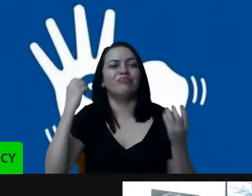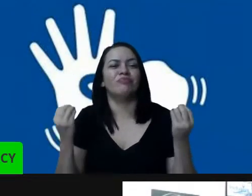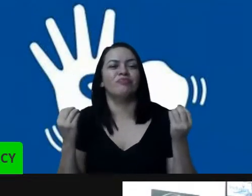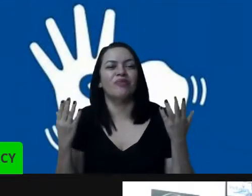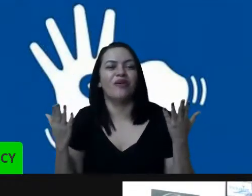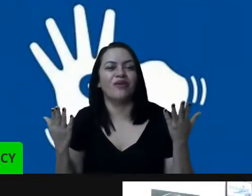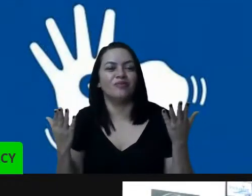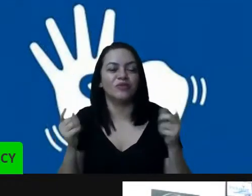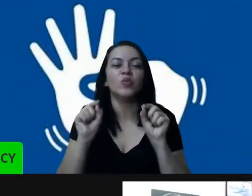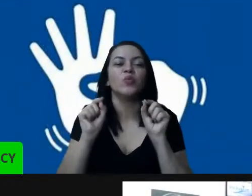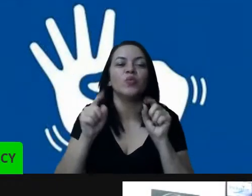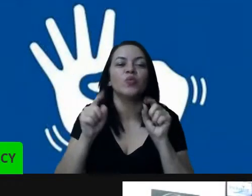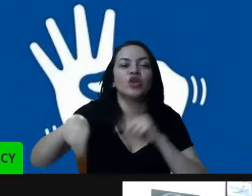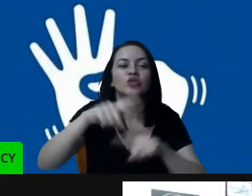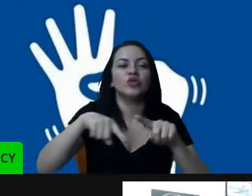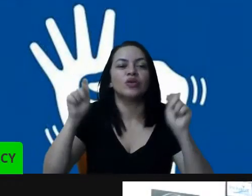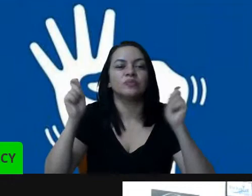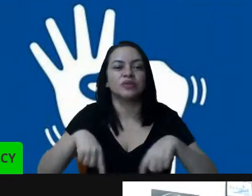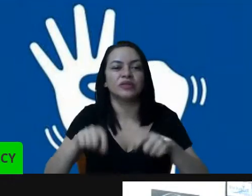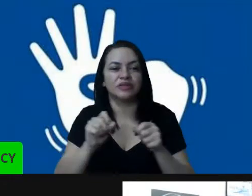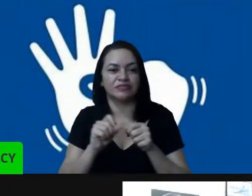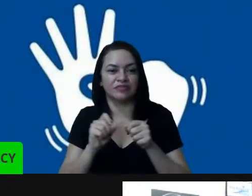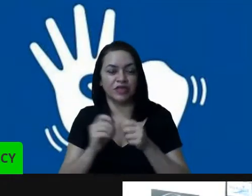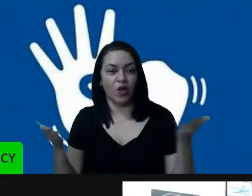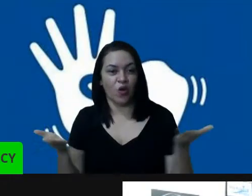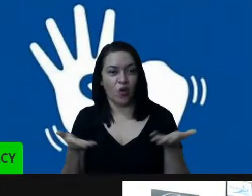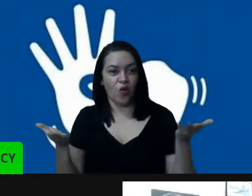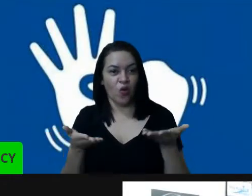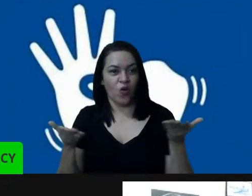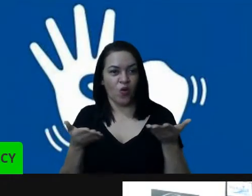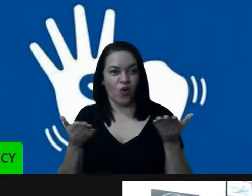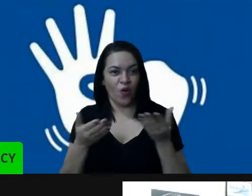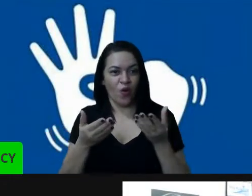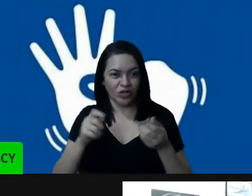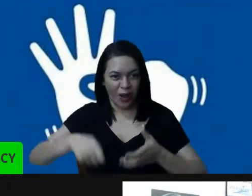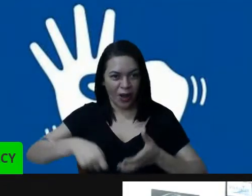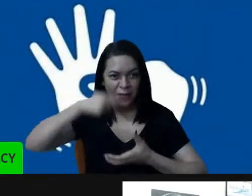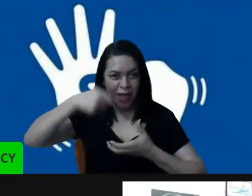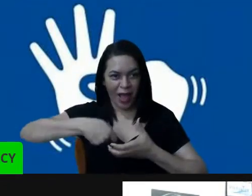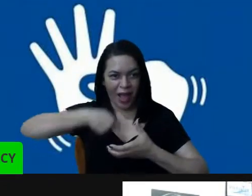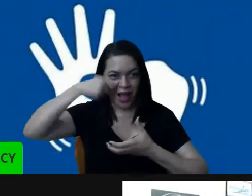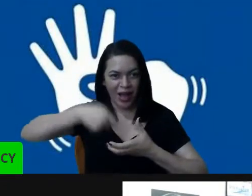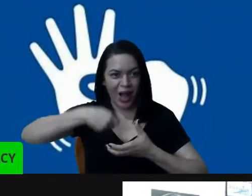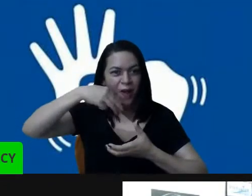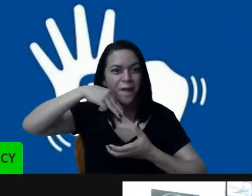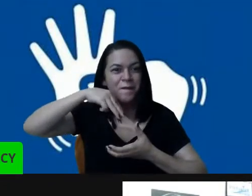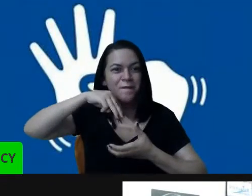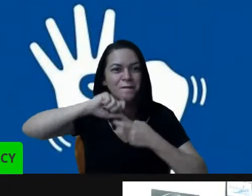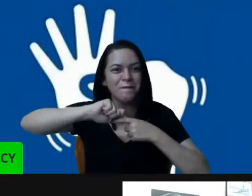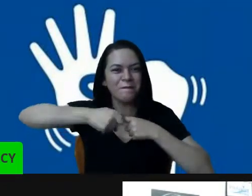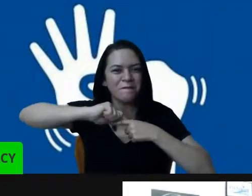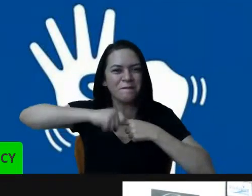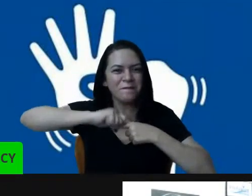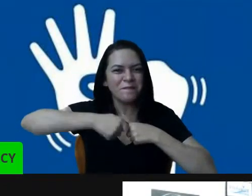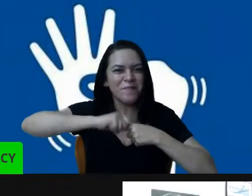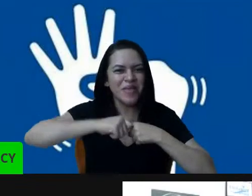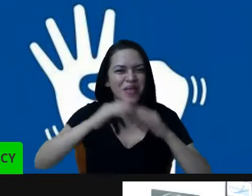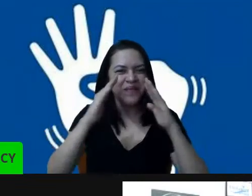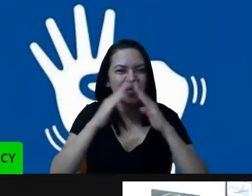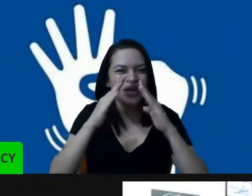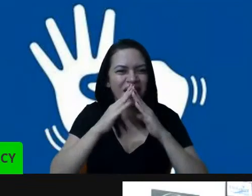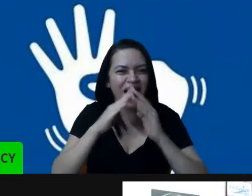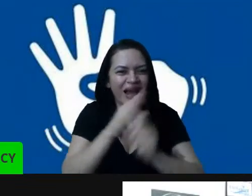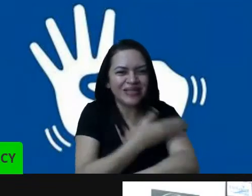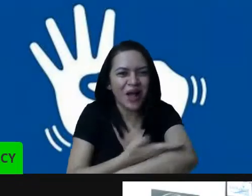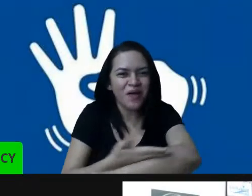pode fazer? Bora começar essa campanha hoje. Mingau de milho em casa, posta mingau de milho em casa. É o Vingar. milho cozido, cozinha